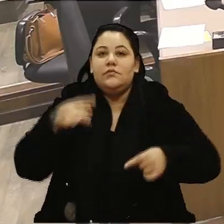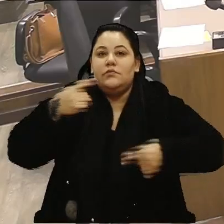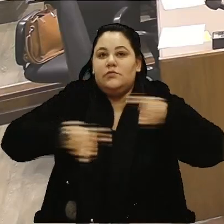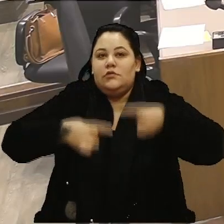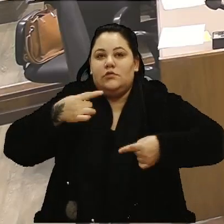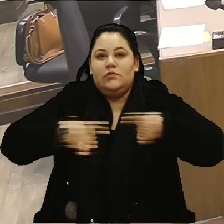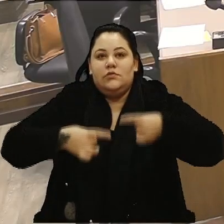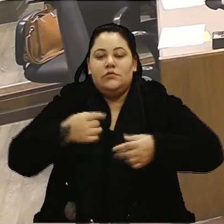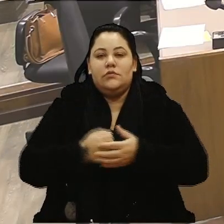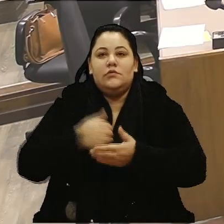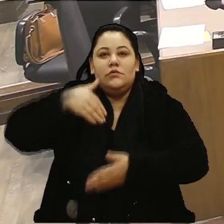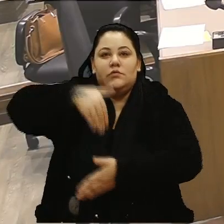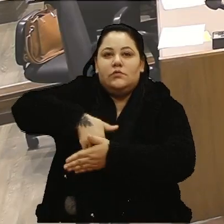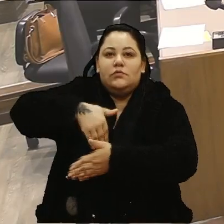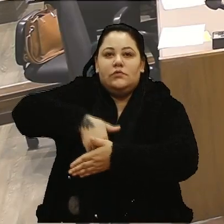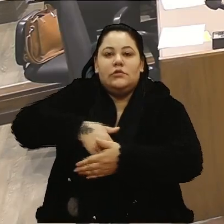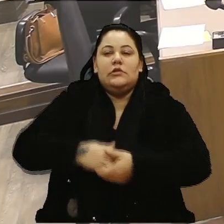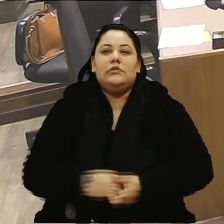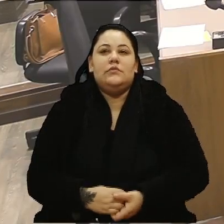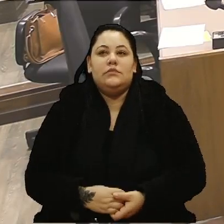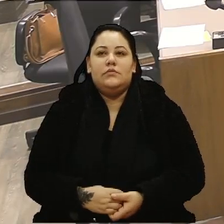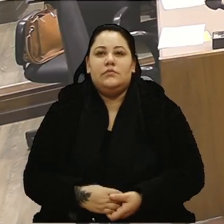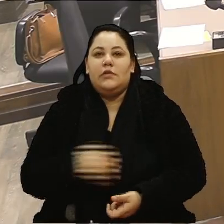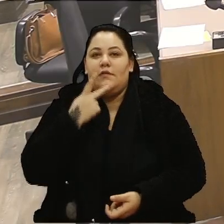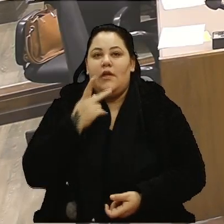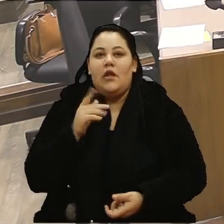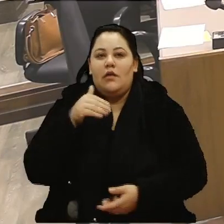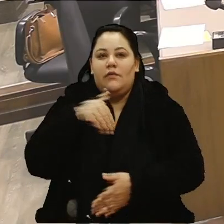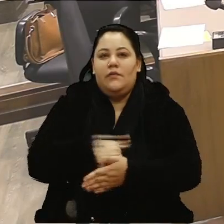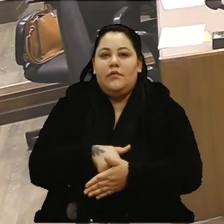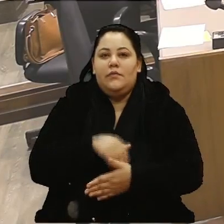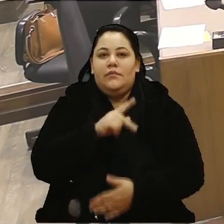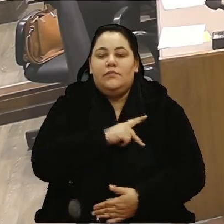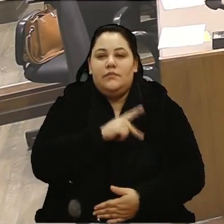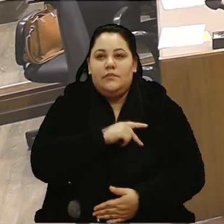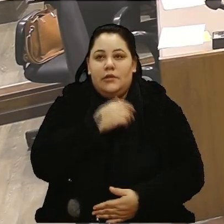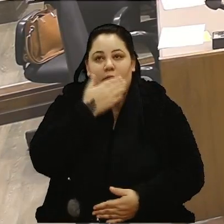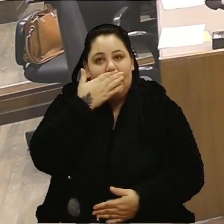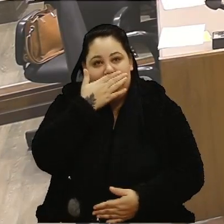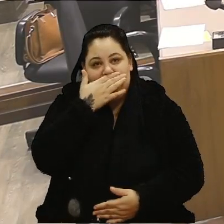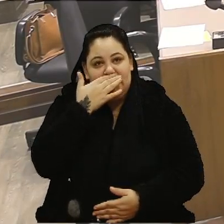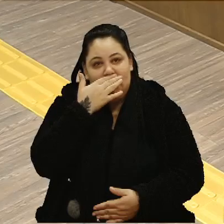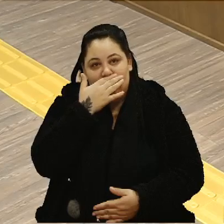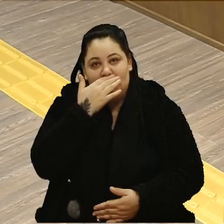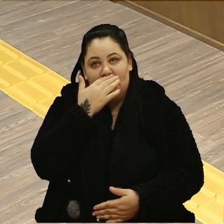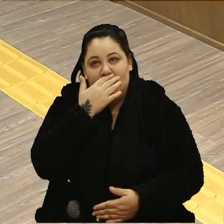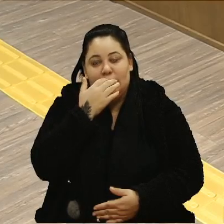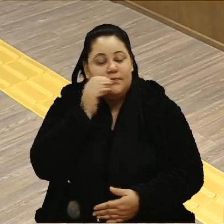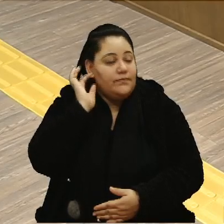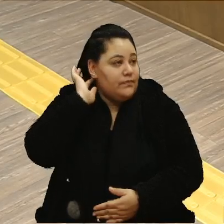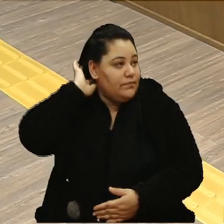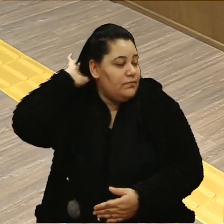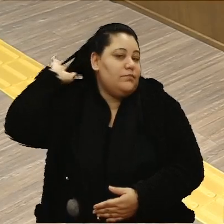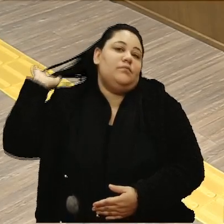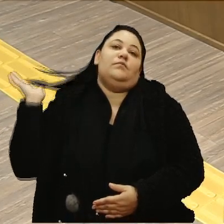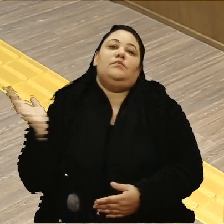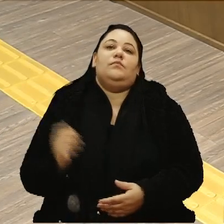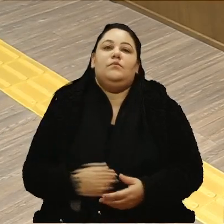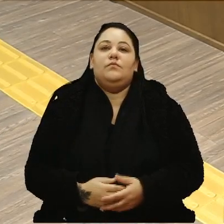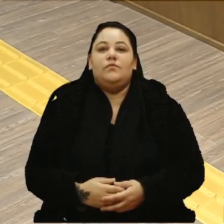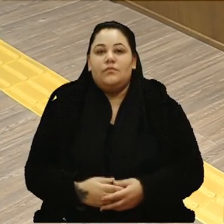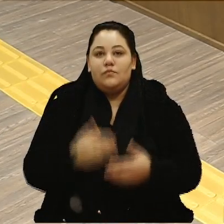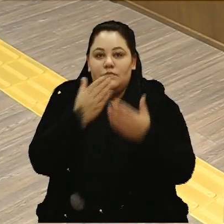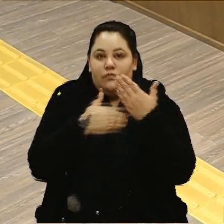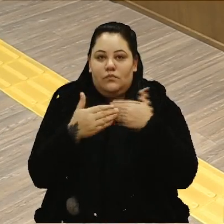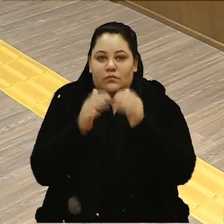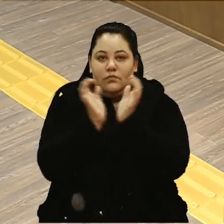discussão. Em votação. Para declarar o voto, senhor presidente. Para declarar voto, vereadora Andressa Marques. Nobres colegas,